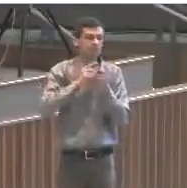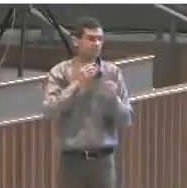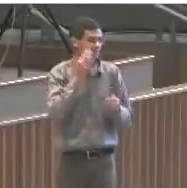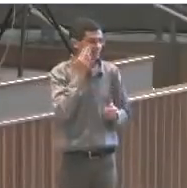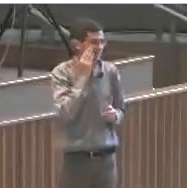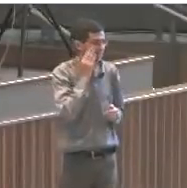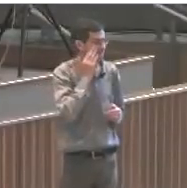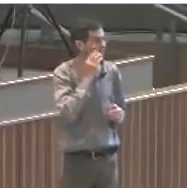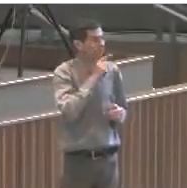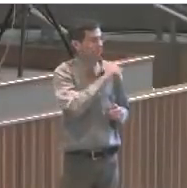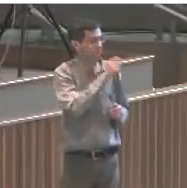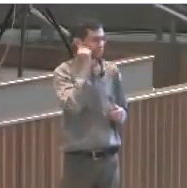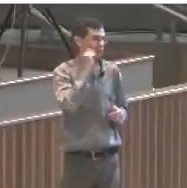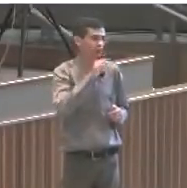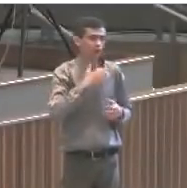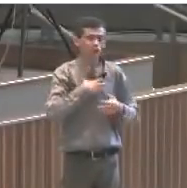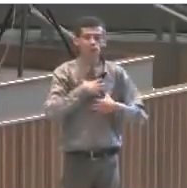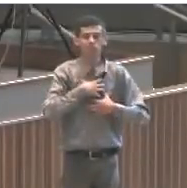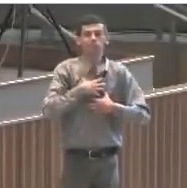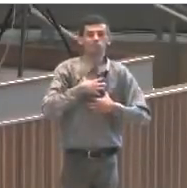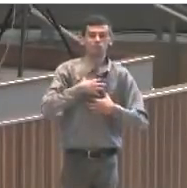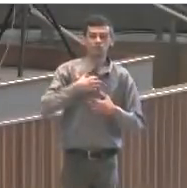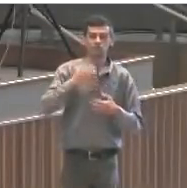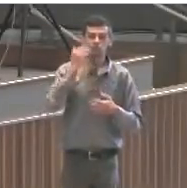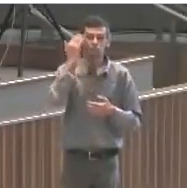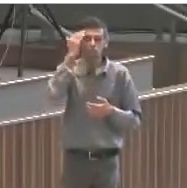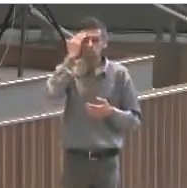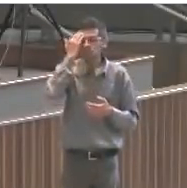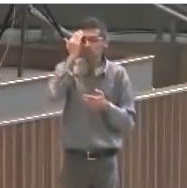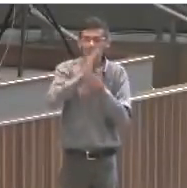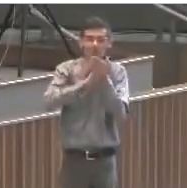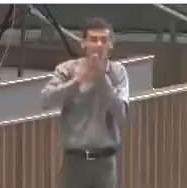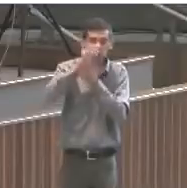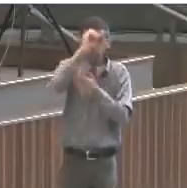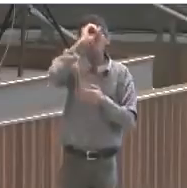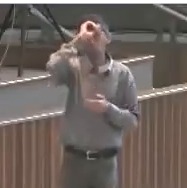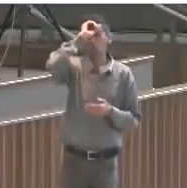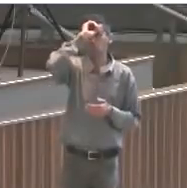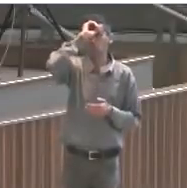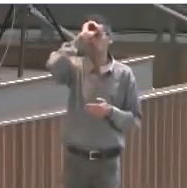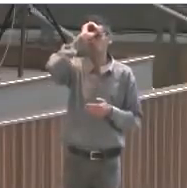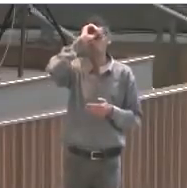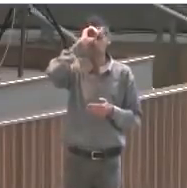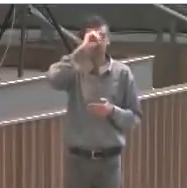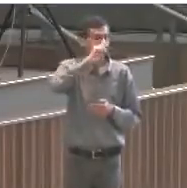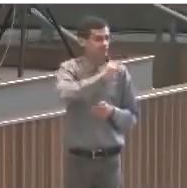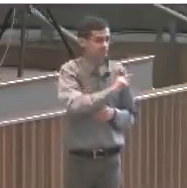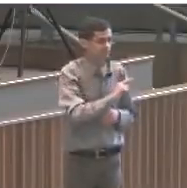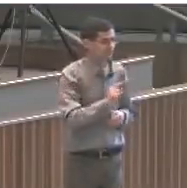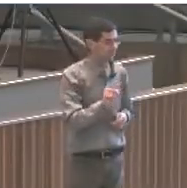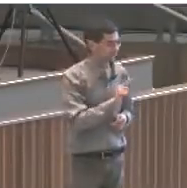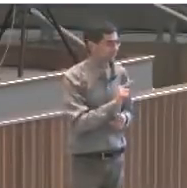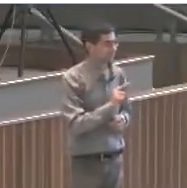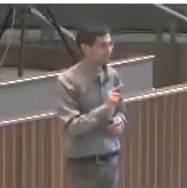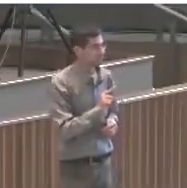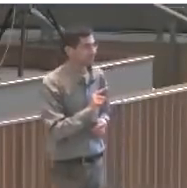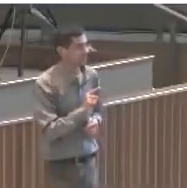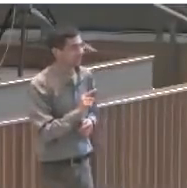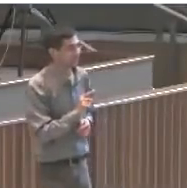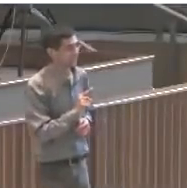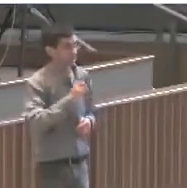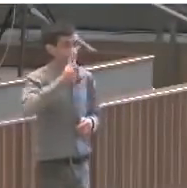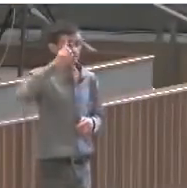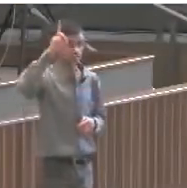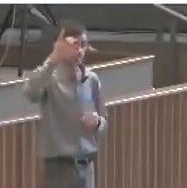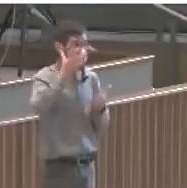ainda não alcançou esse desenvolvimento ainda não alcançou esse título não está